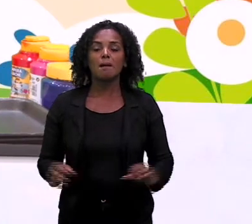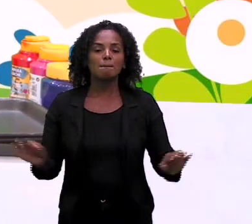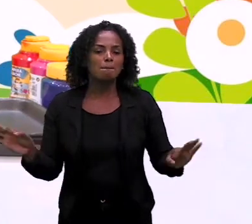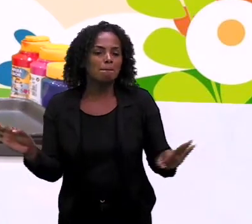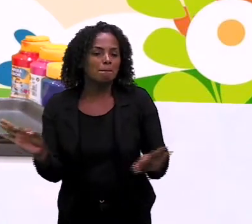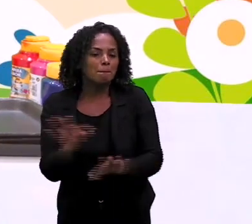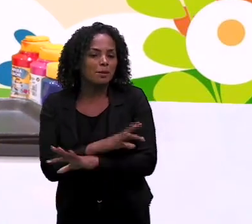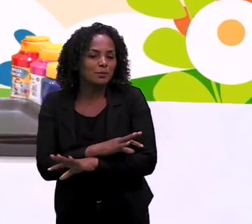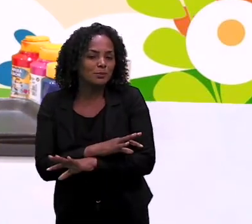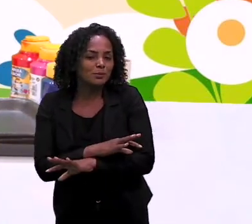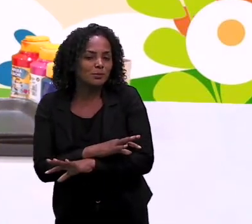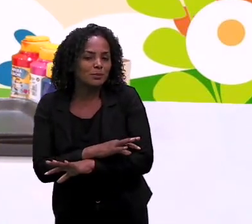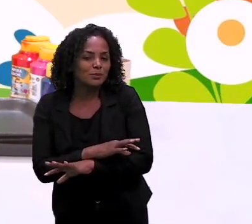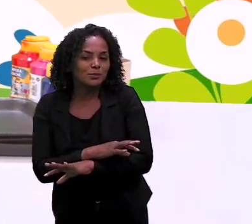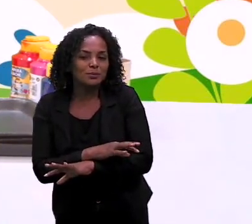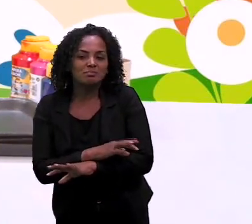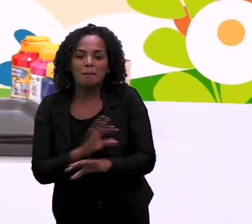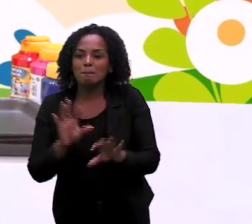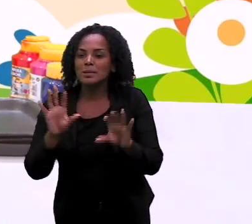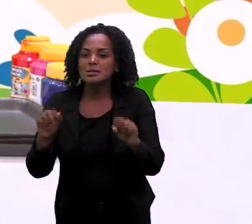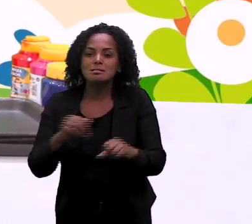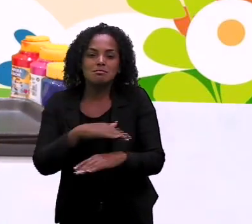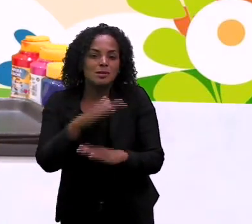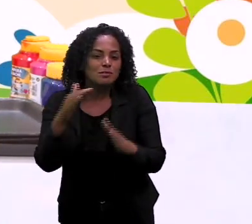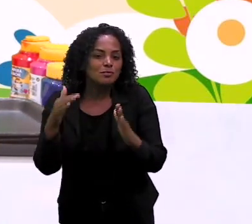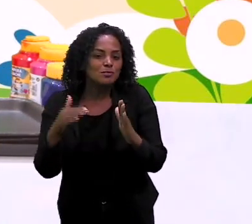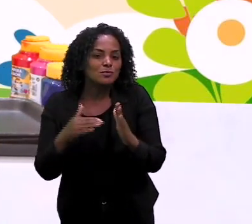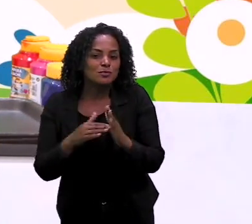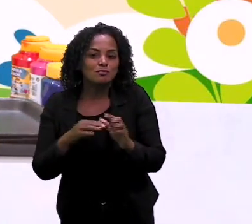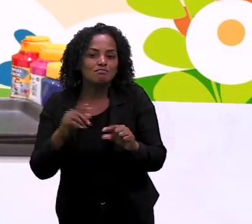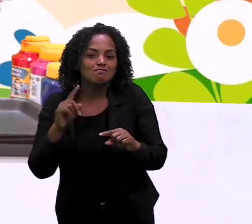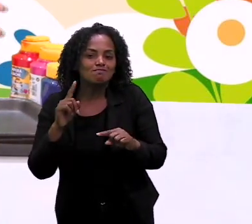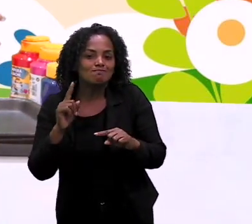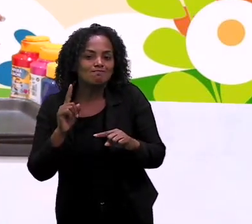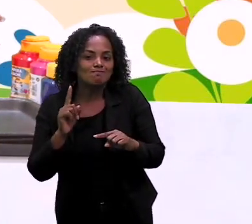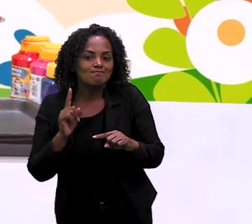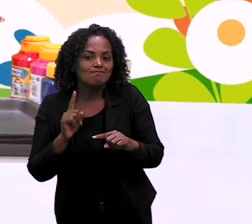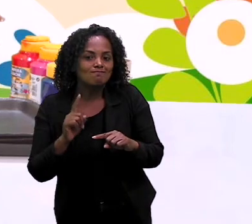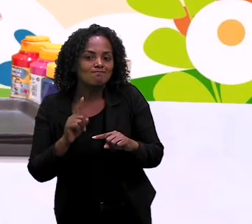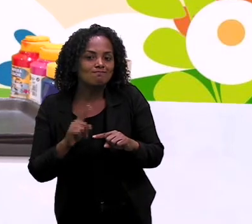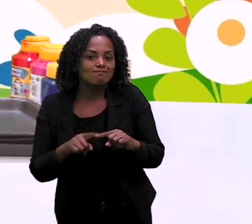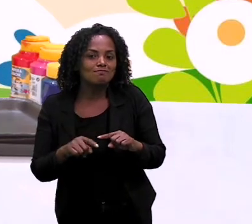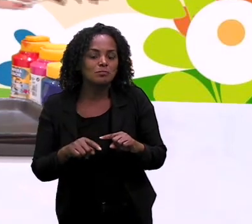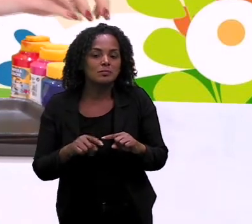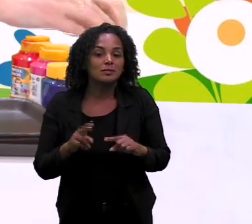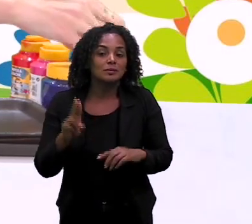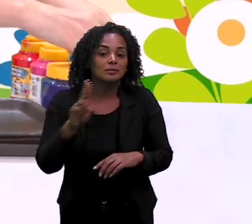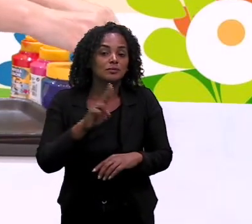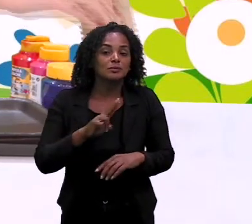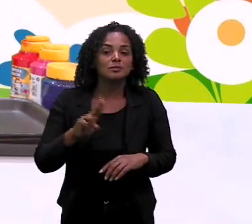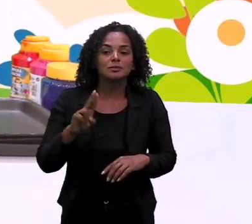Prontinho, já peguei tudo. Vamos usar esses materiais.